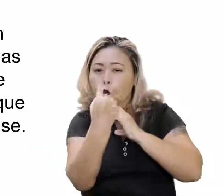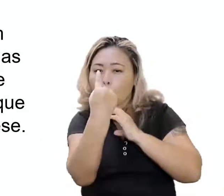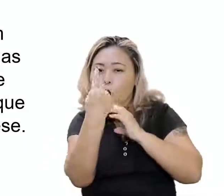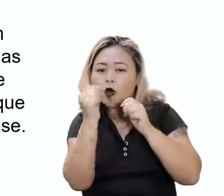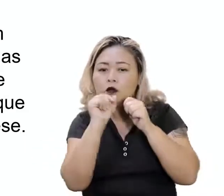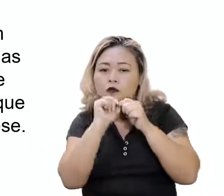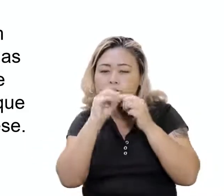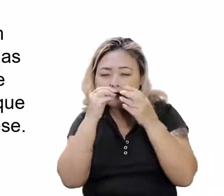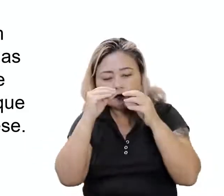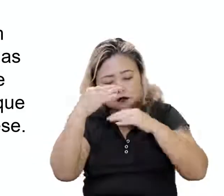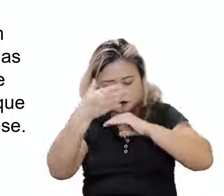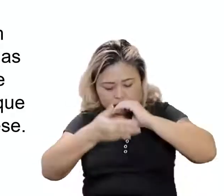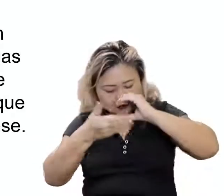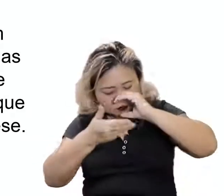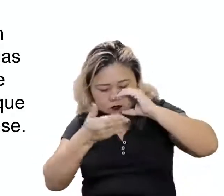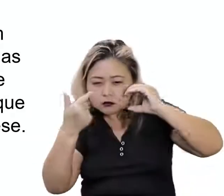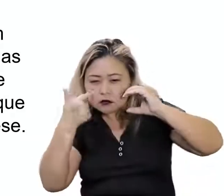processo de